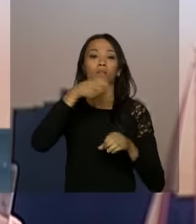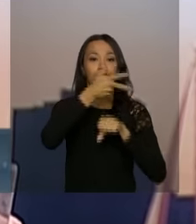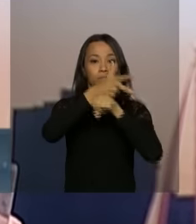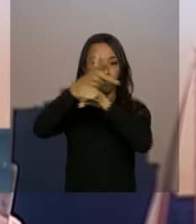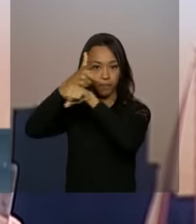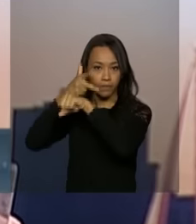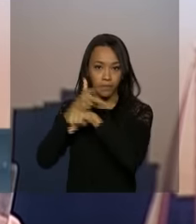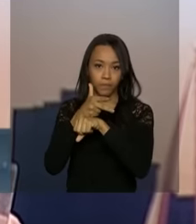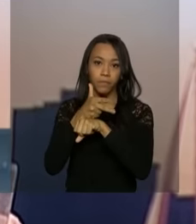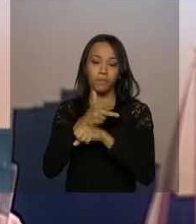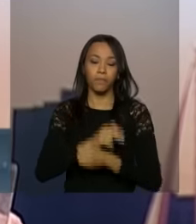cinegrafistas.